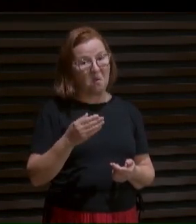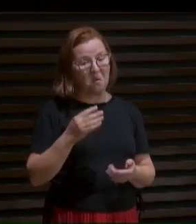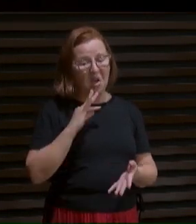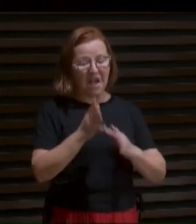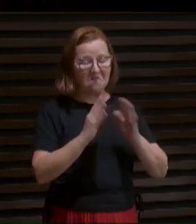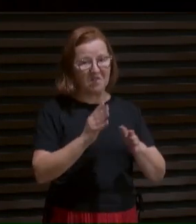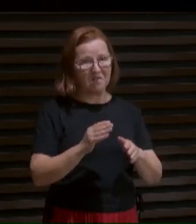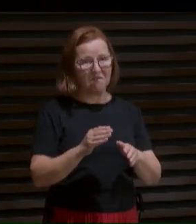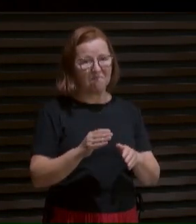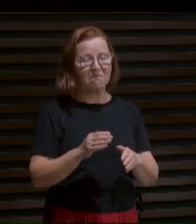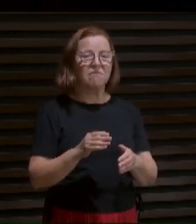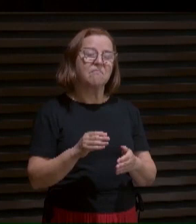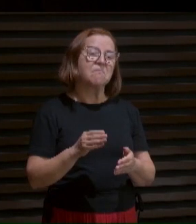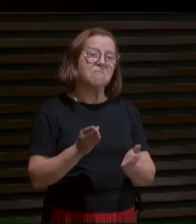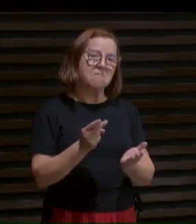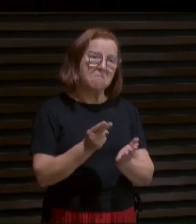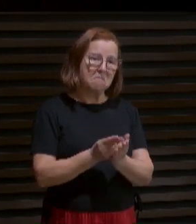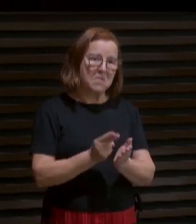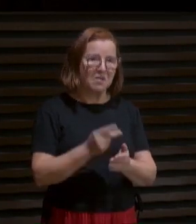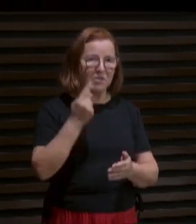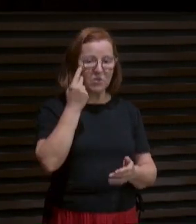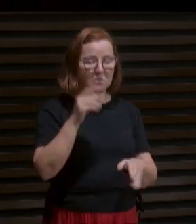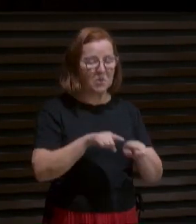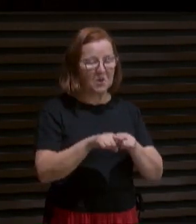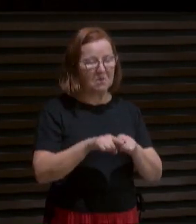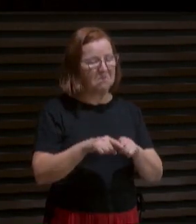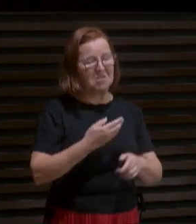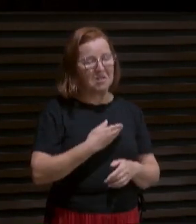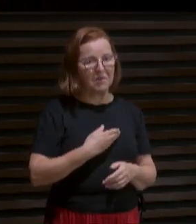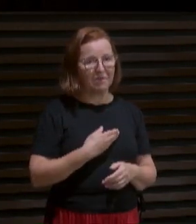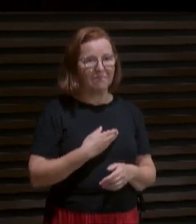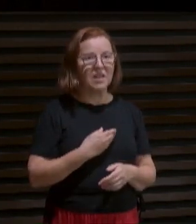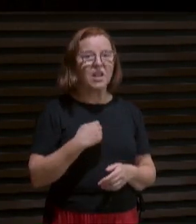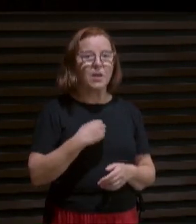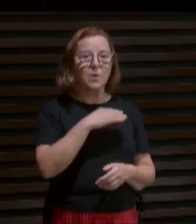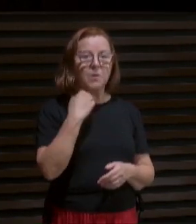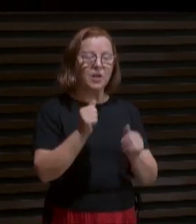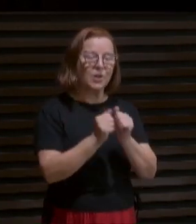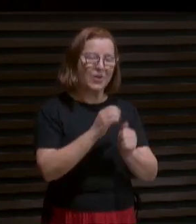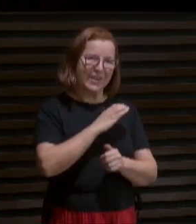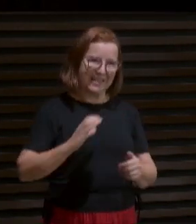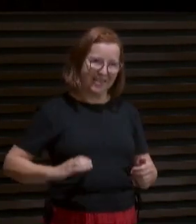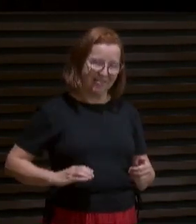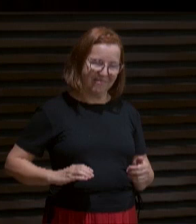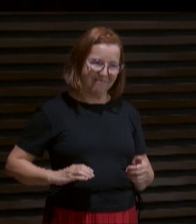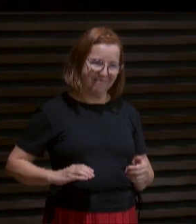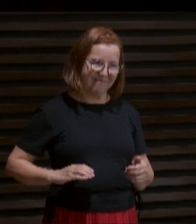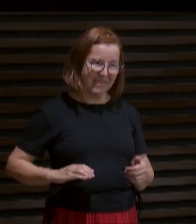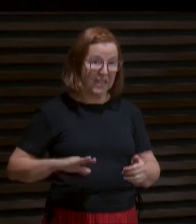amigos. Morri com Cristo. E desde então, tenho procurado